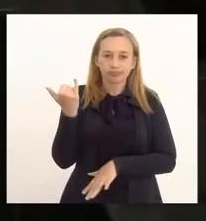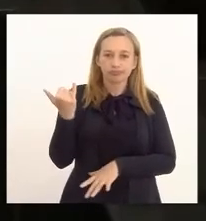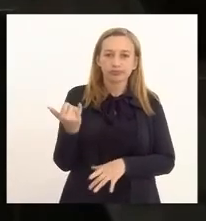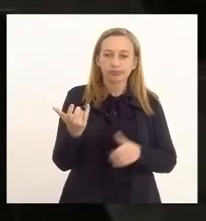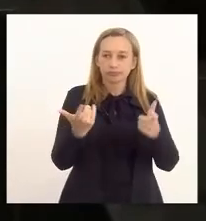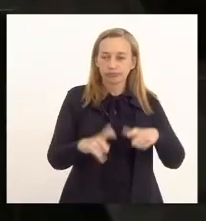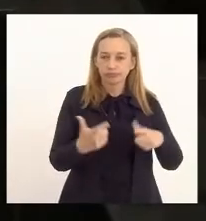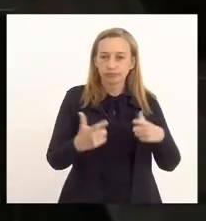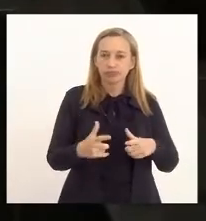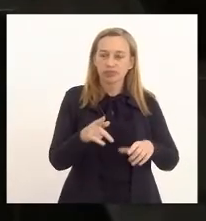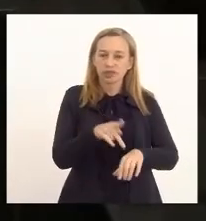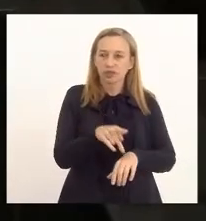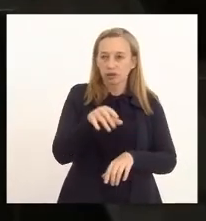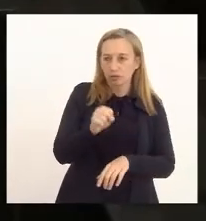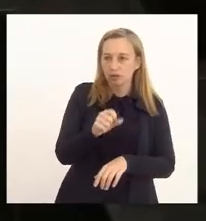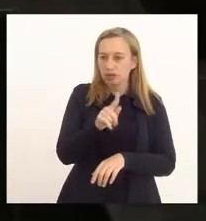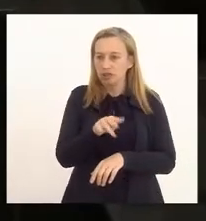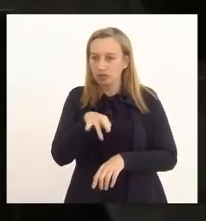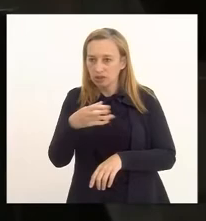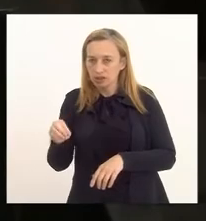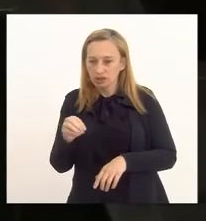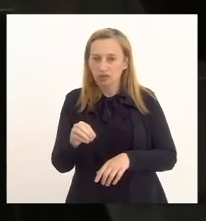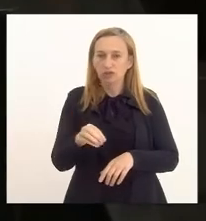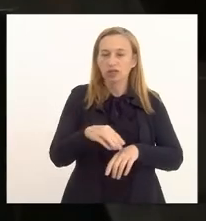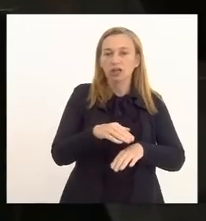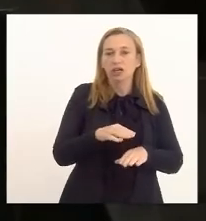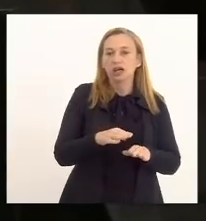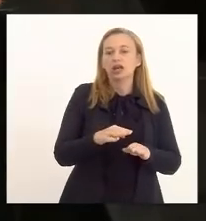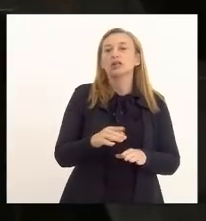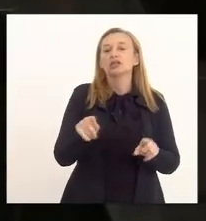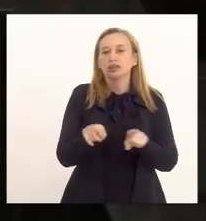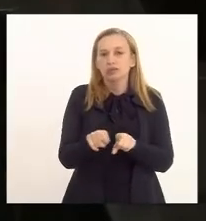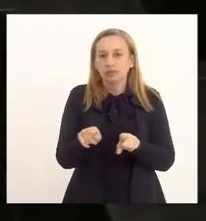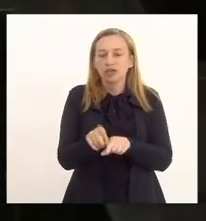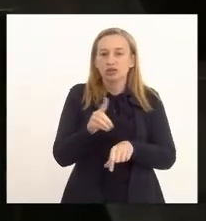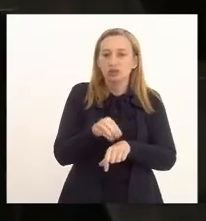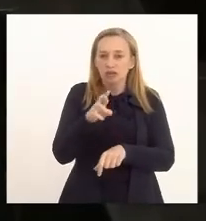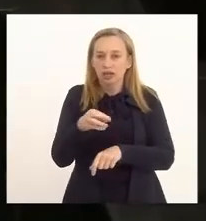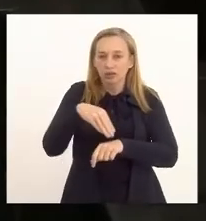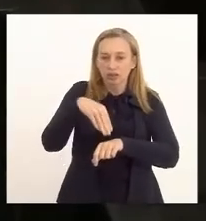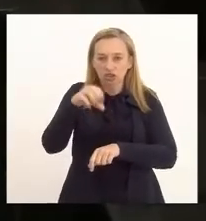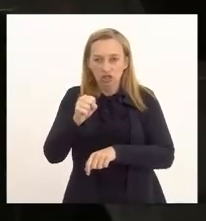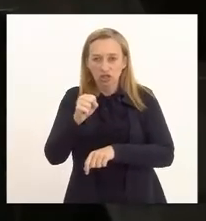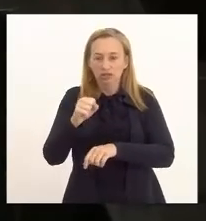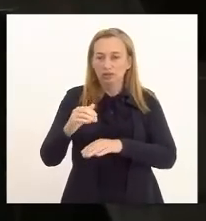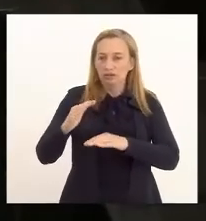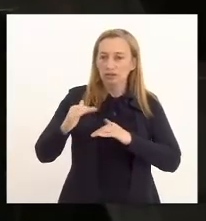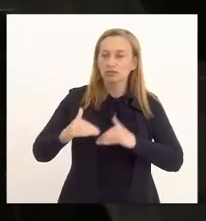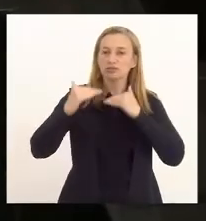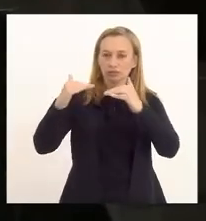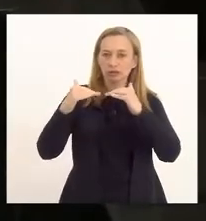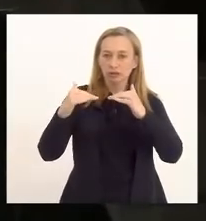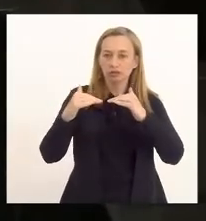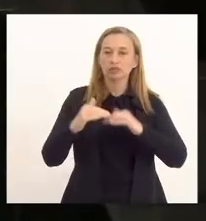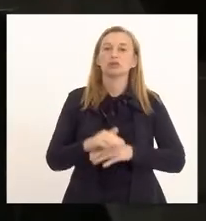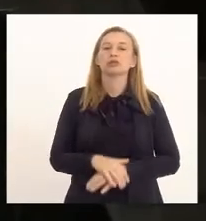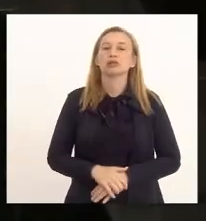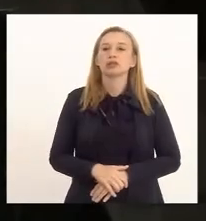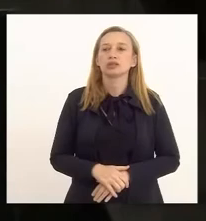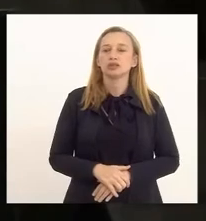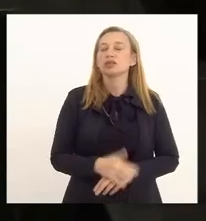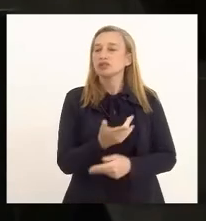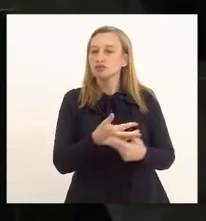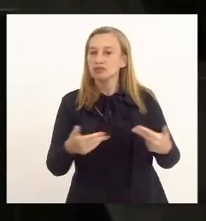de pós-graduação, inclusive com formação em nível de doutorado e mestrado, nem se fala, de muito alto nível, além de curso de pós-graduação lato sensu. Há